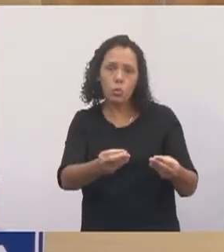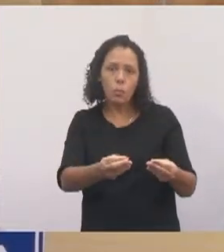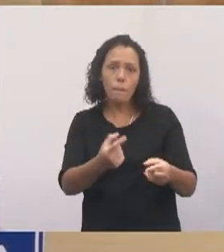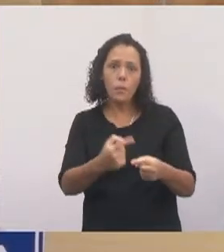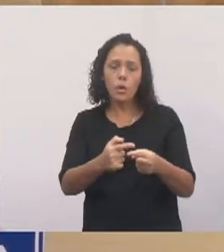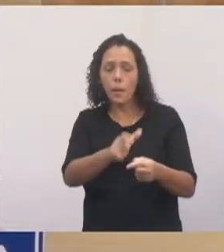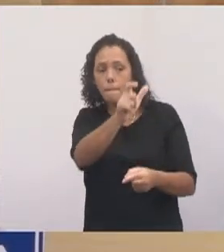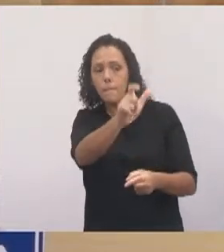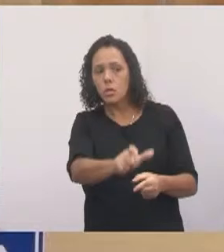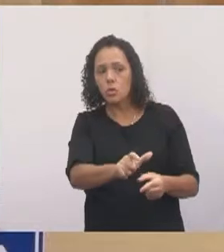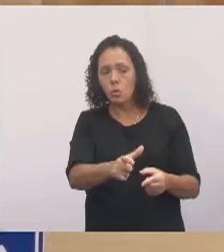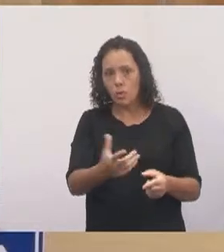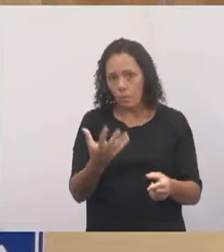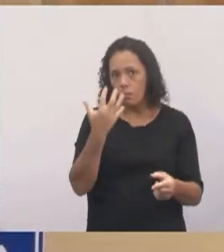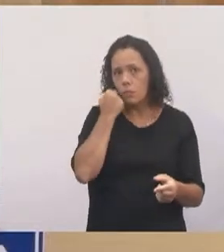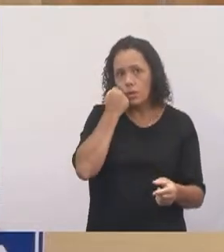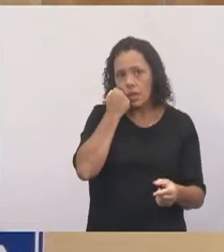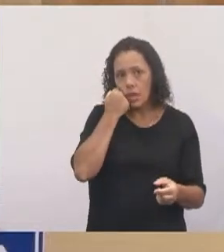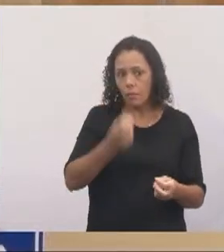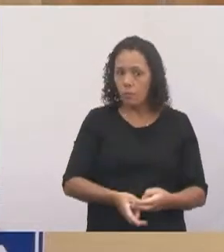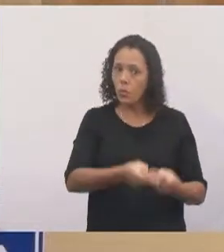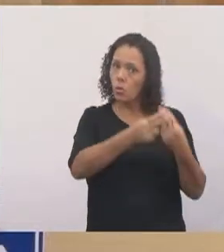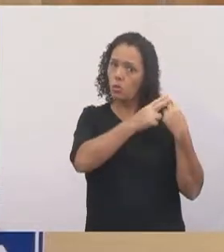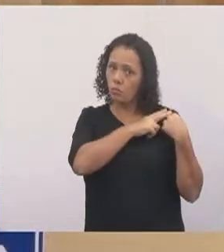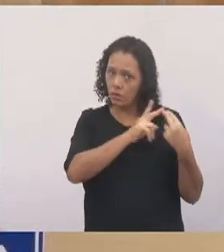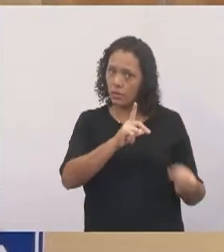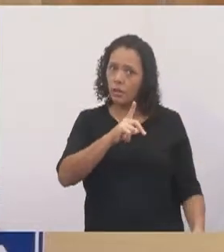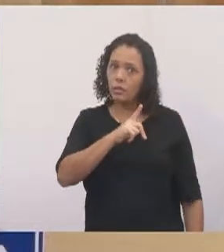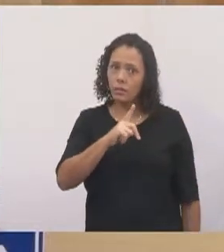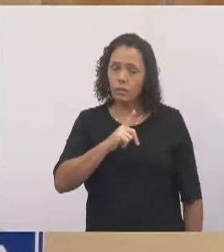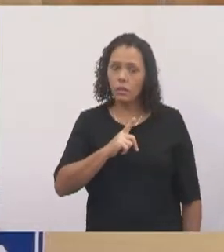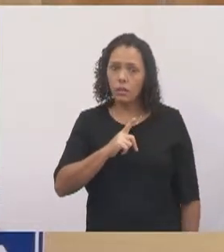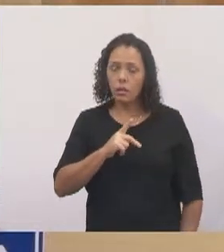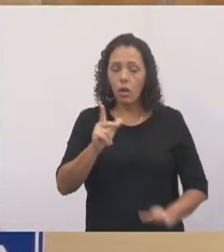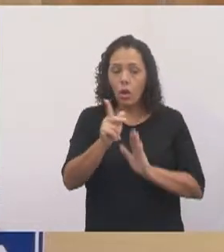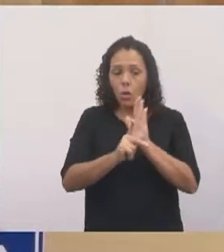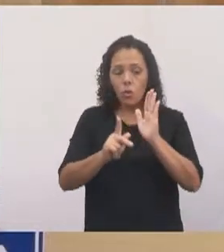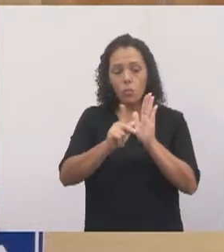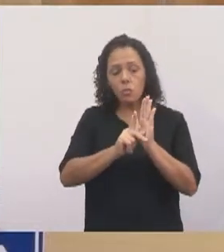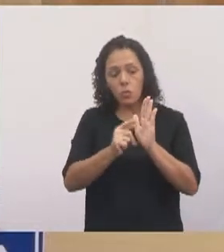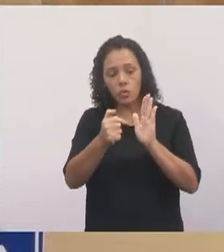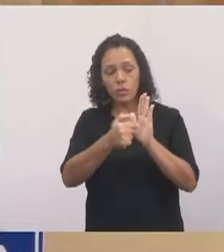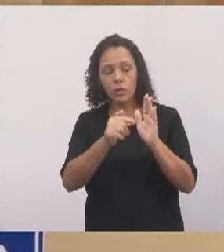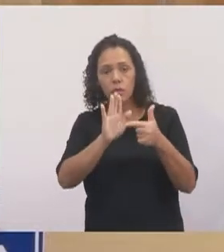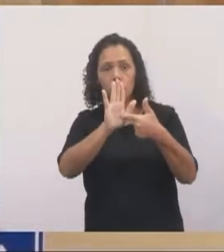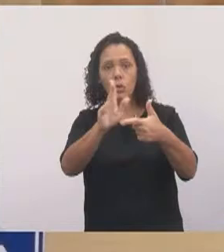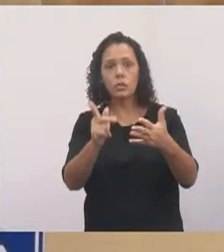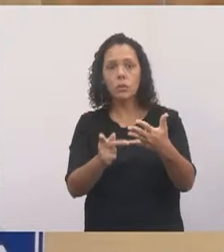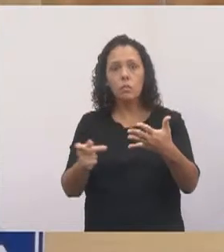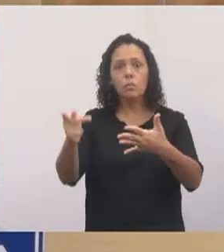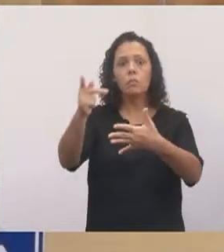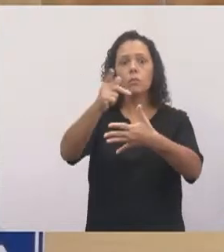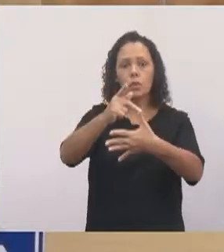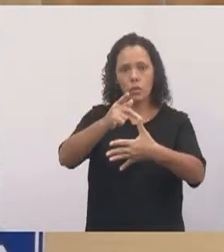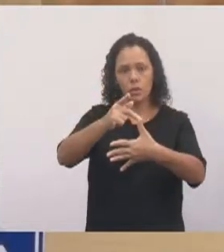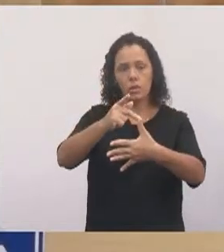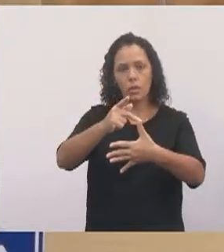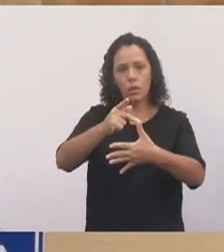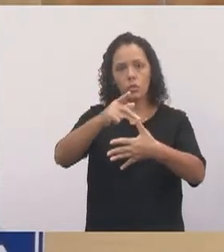responsabilidade. E o projeto da vereadora fala de prioridade para as